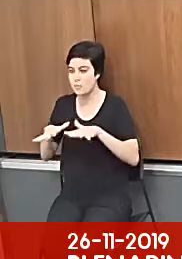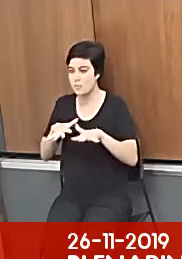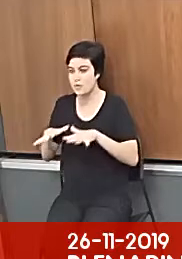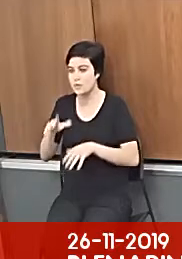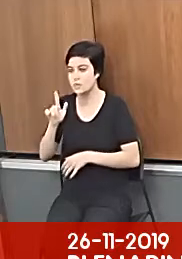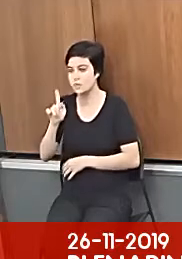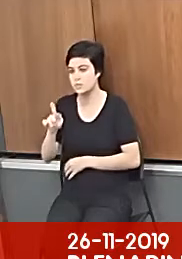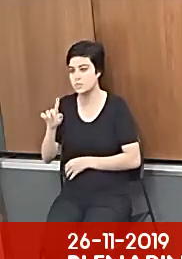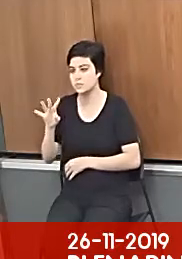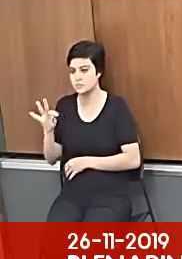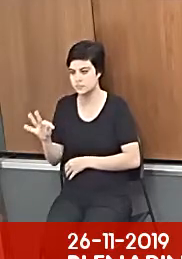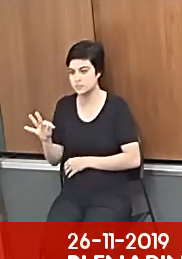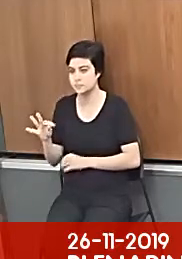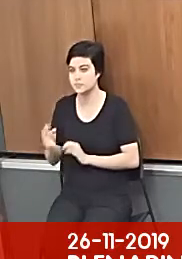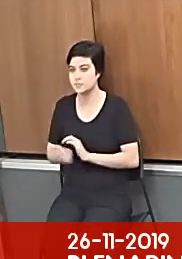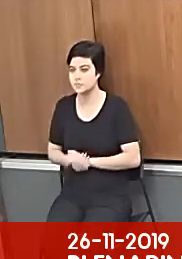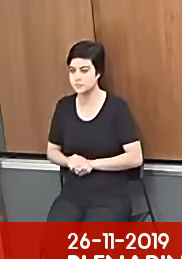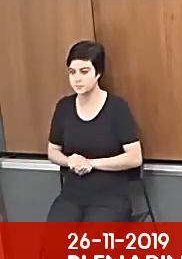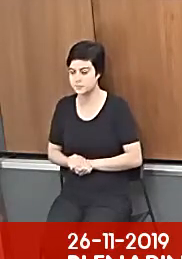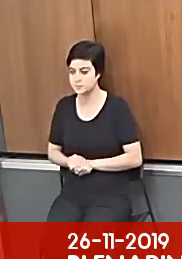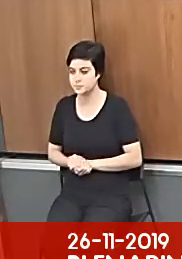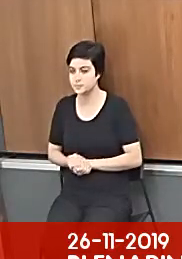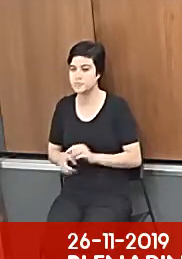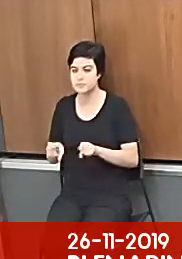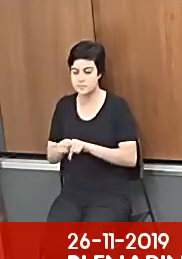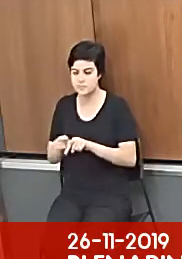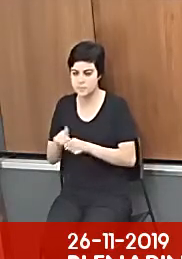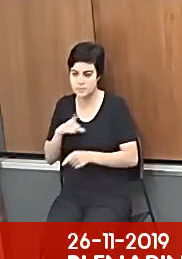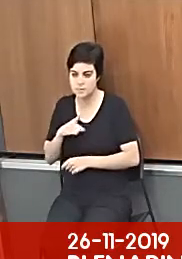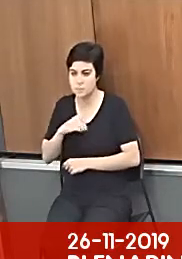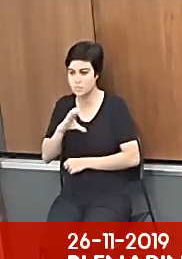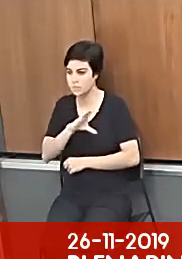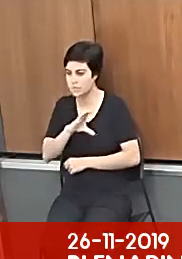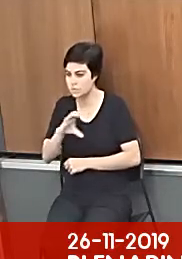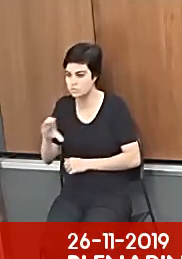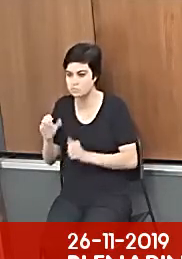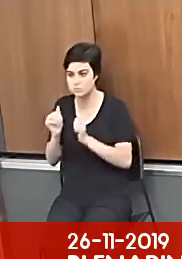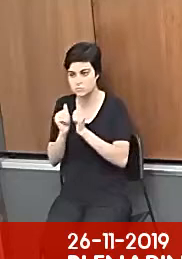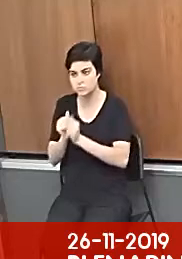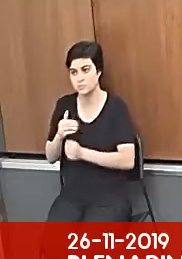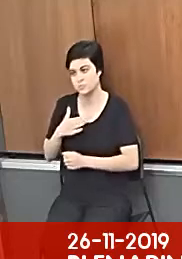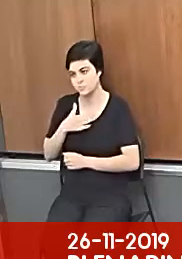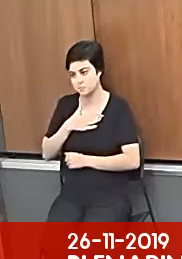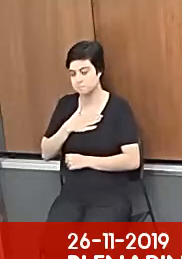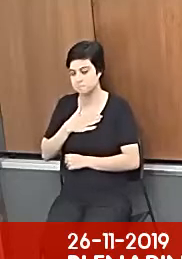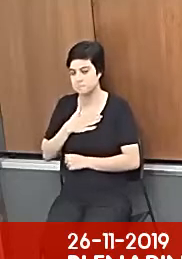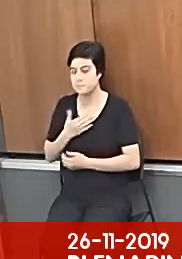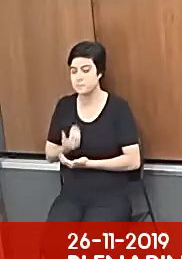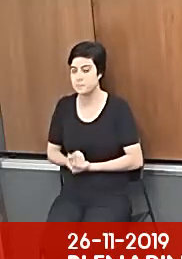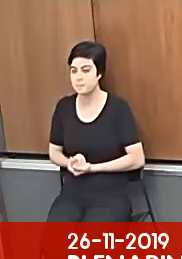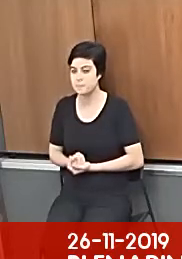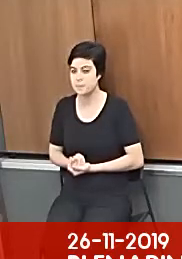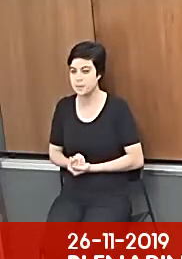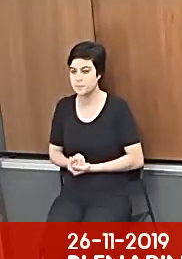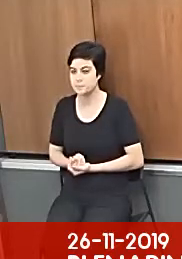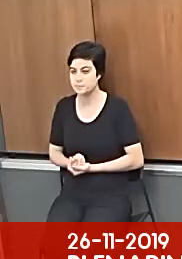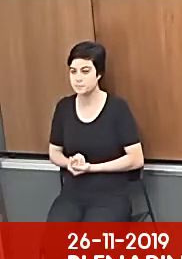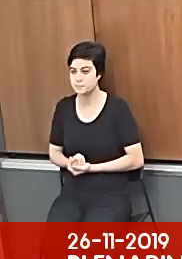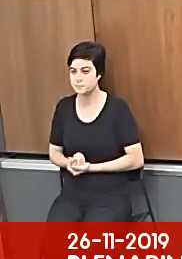né? E tenho o apoio da minha coordenadora, do meu diretor, para estar aqui. Eu gostaria